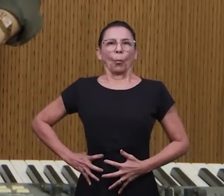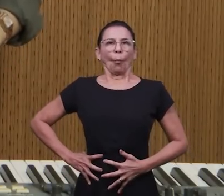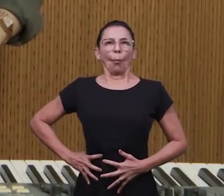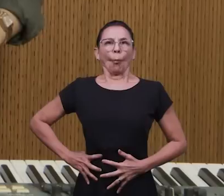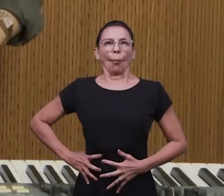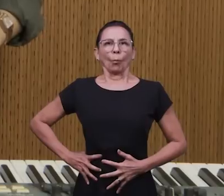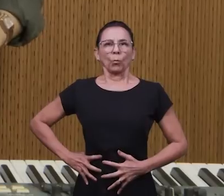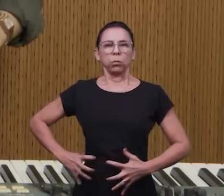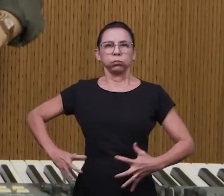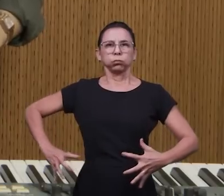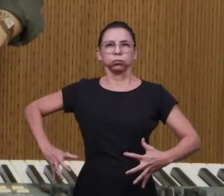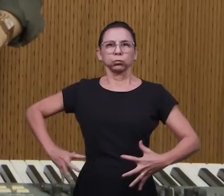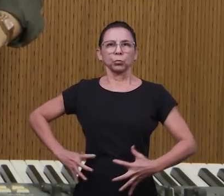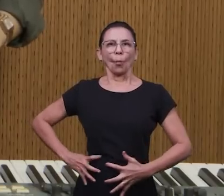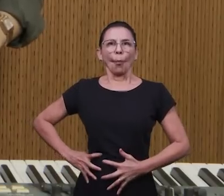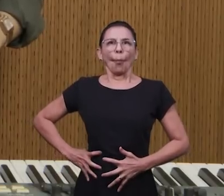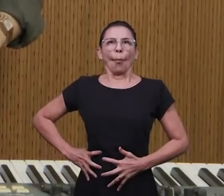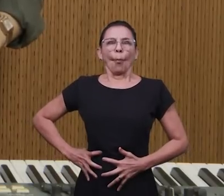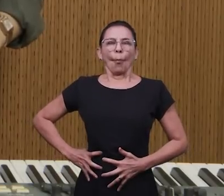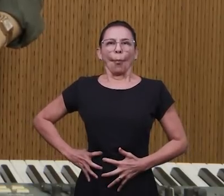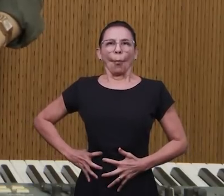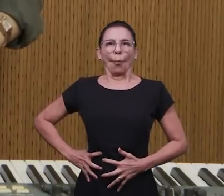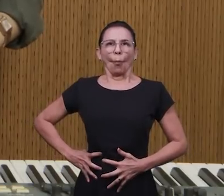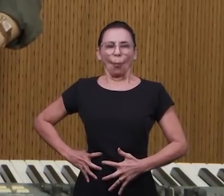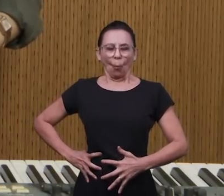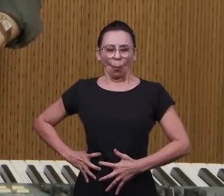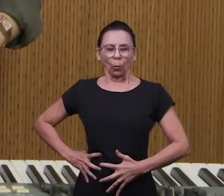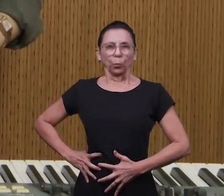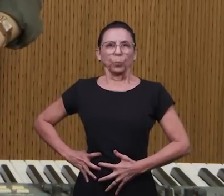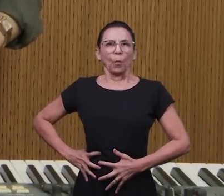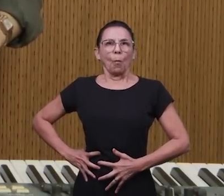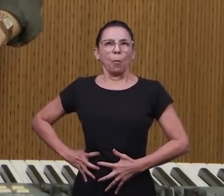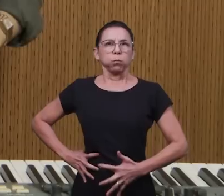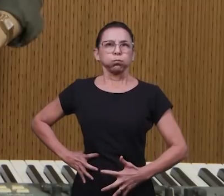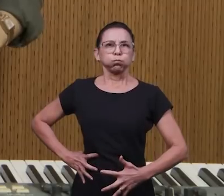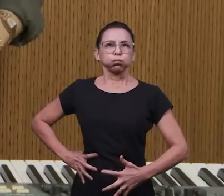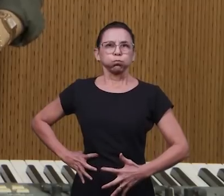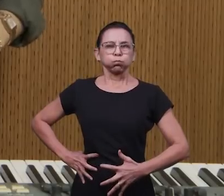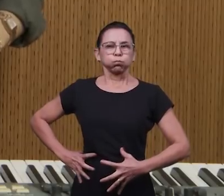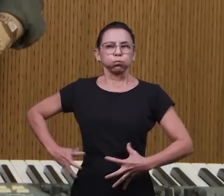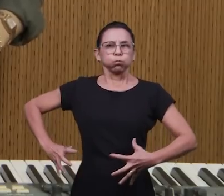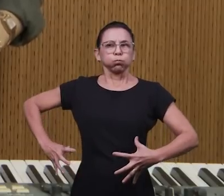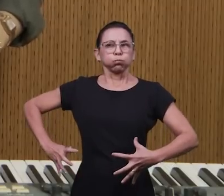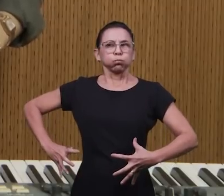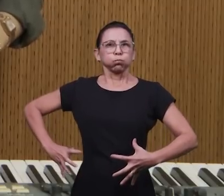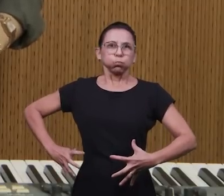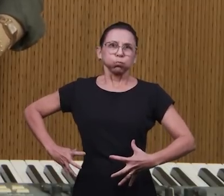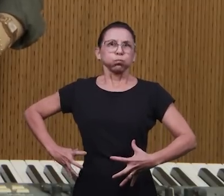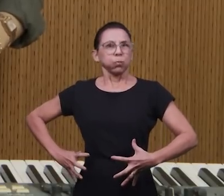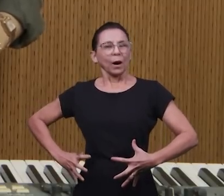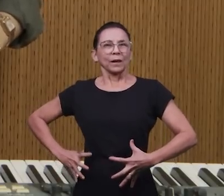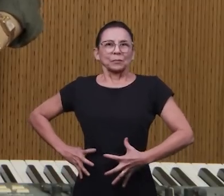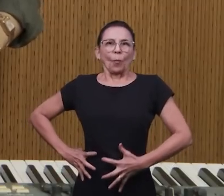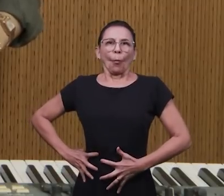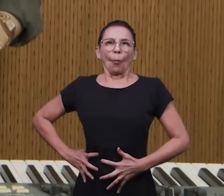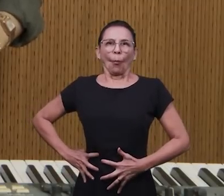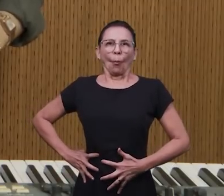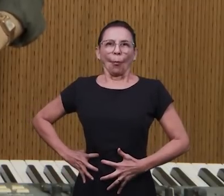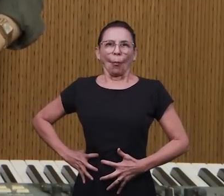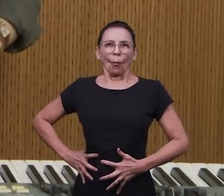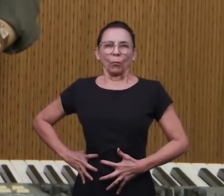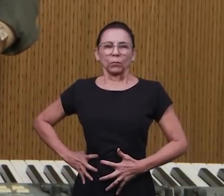expandir aqui e também expandir aqui. É um movimento de reflexo muscular.